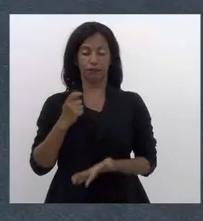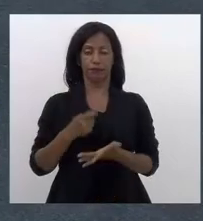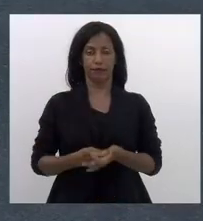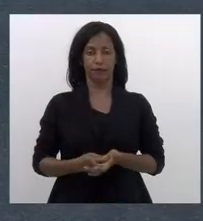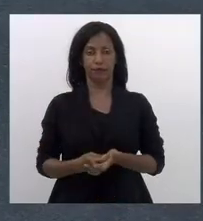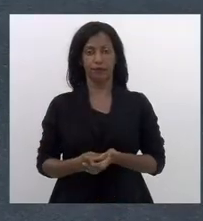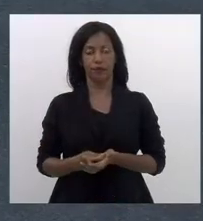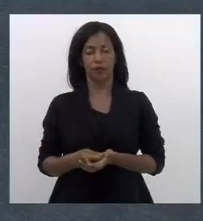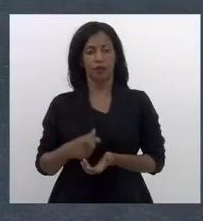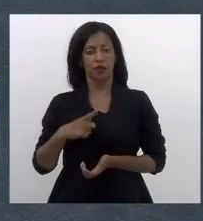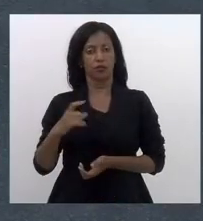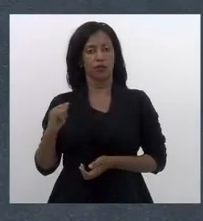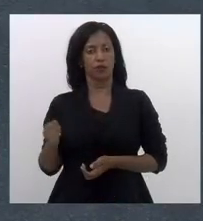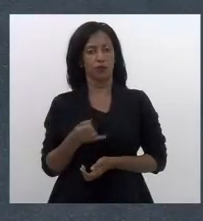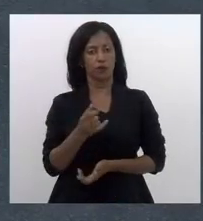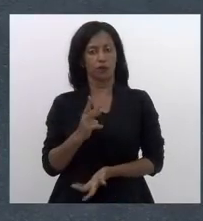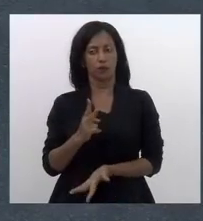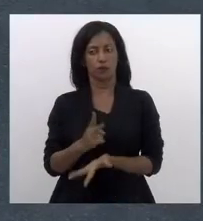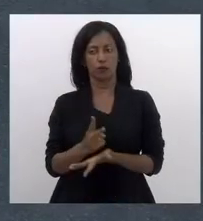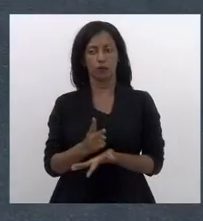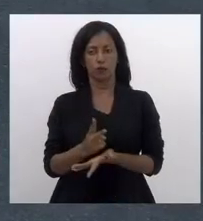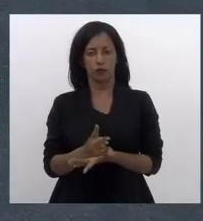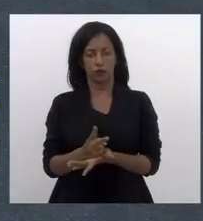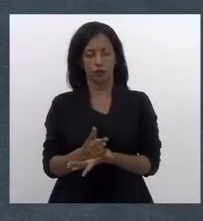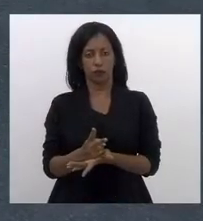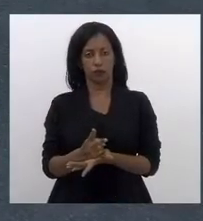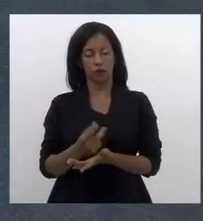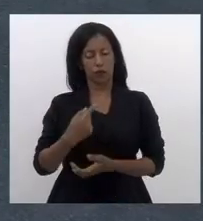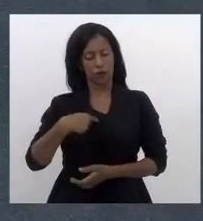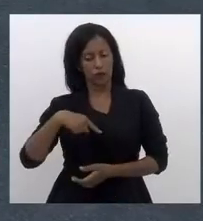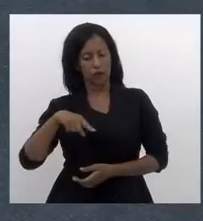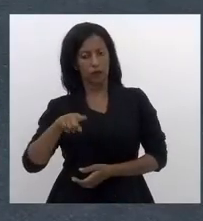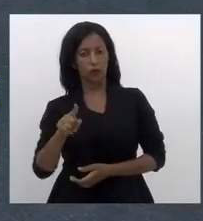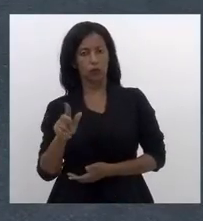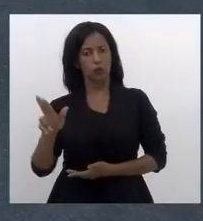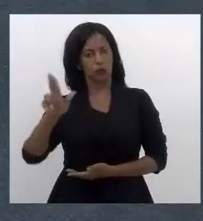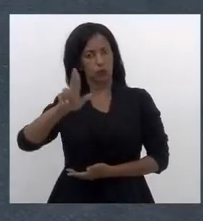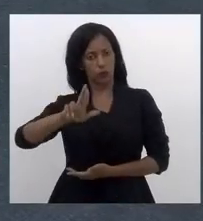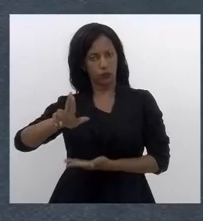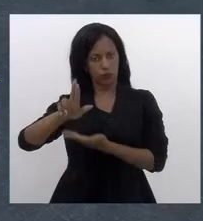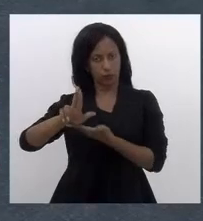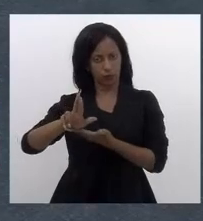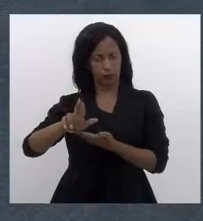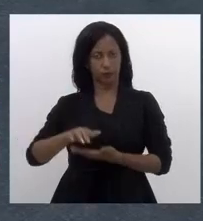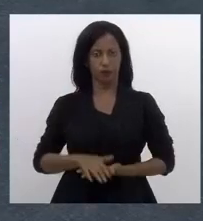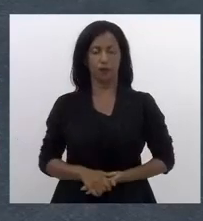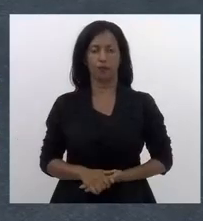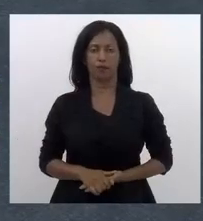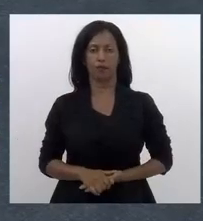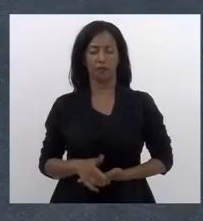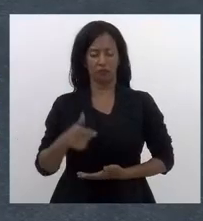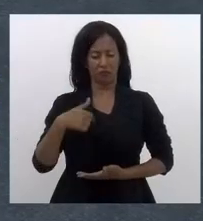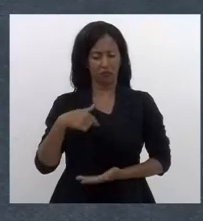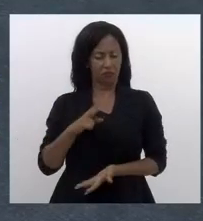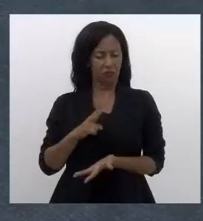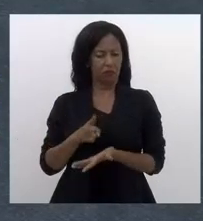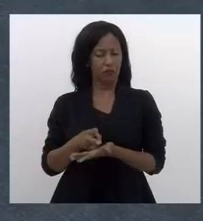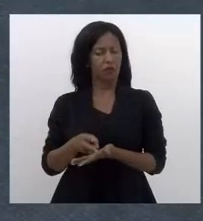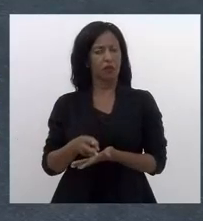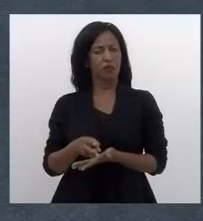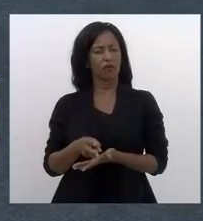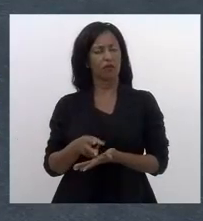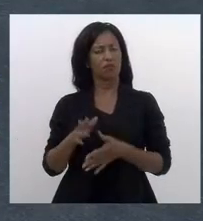de possibilidade de continuarem indo à universidade. Eu mesma, por